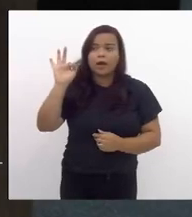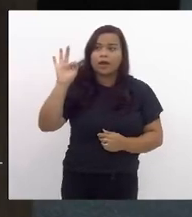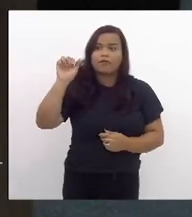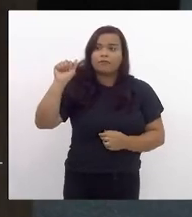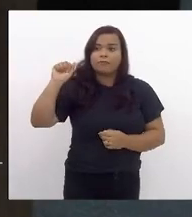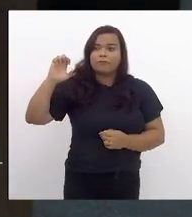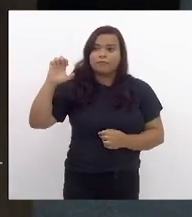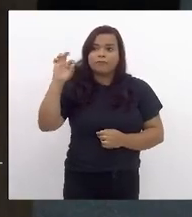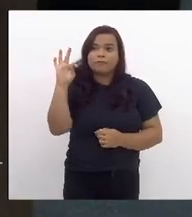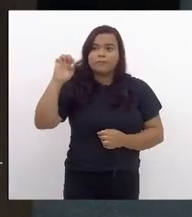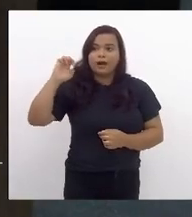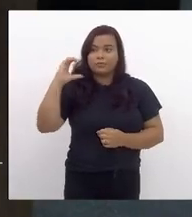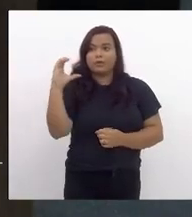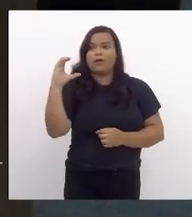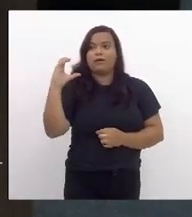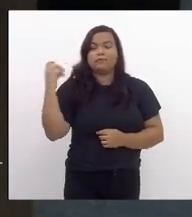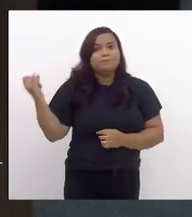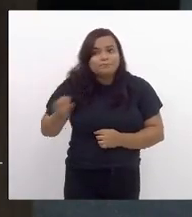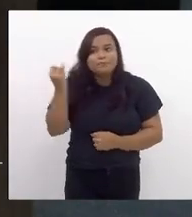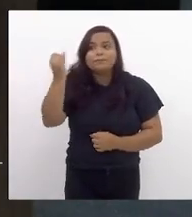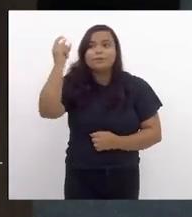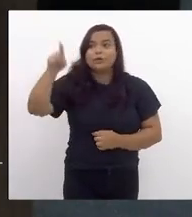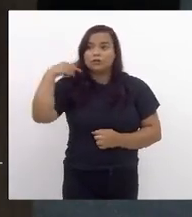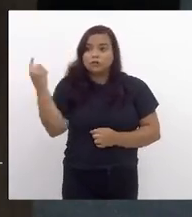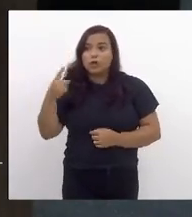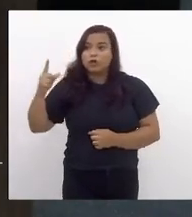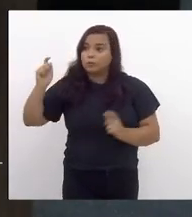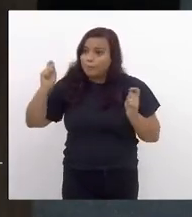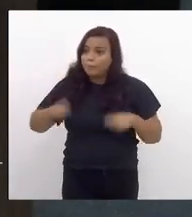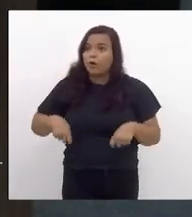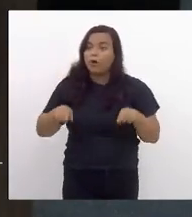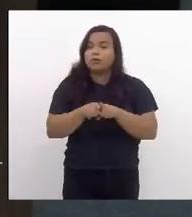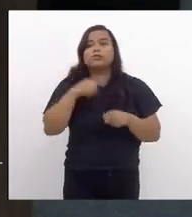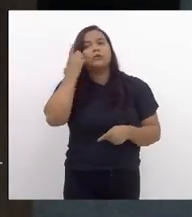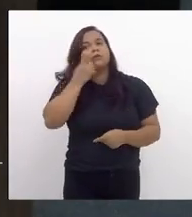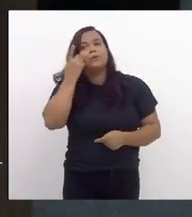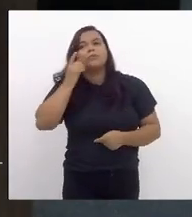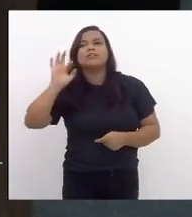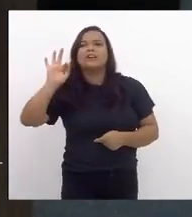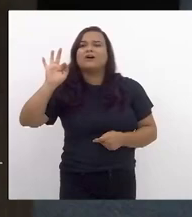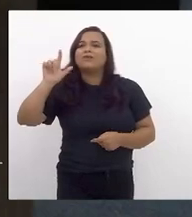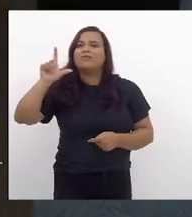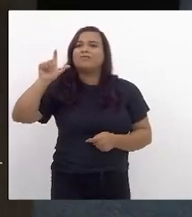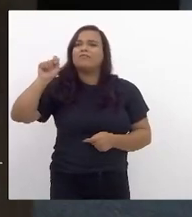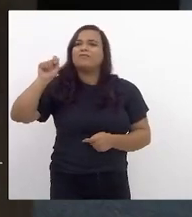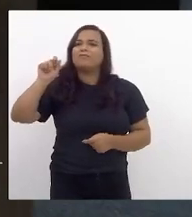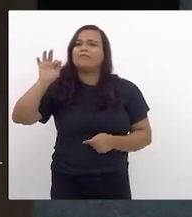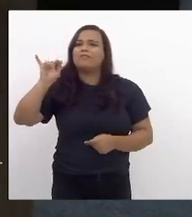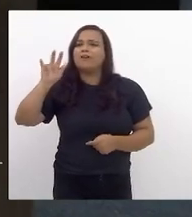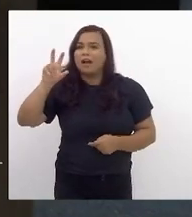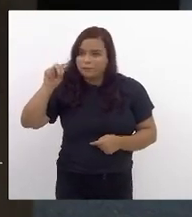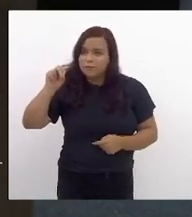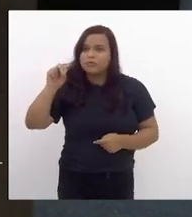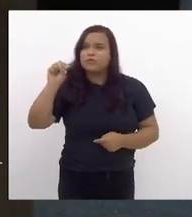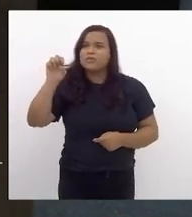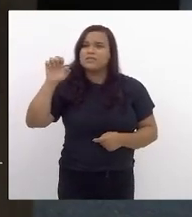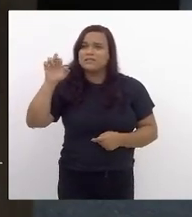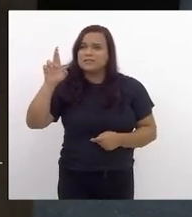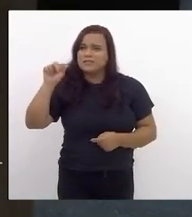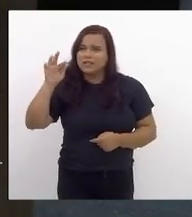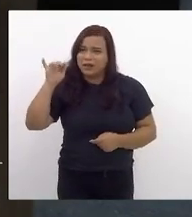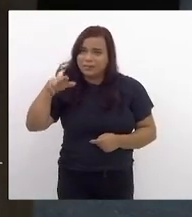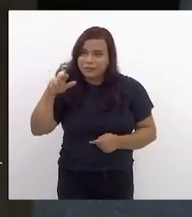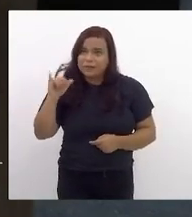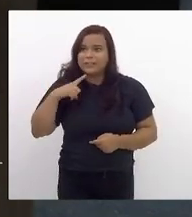é fundamental que a gente possa, deputado Waldeck, deputado Flávio Serafini, que está nos ouvindo e nos vendo